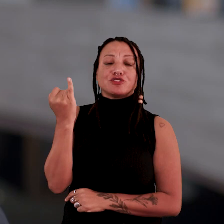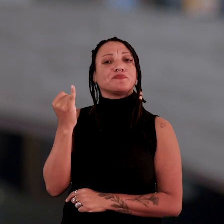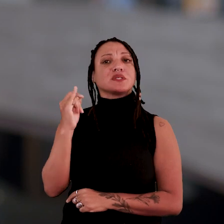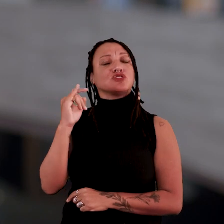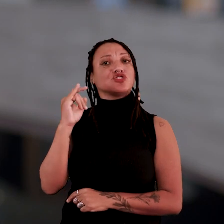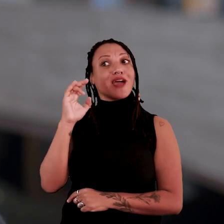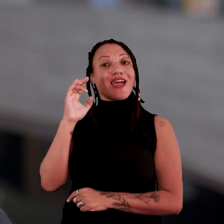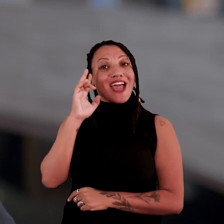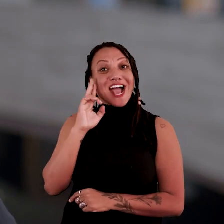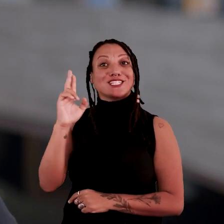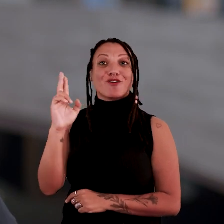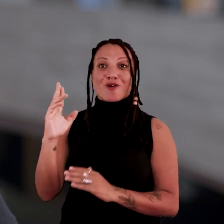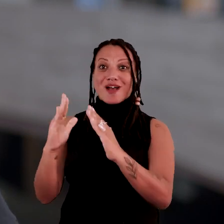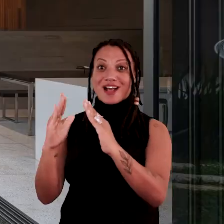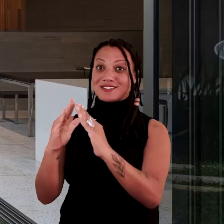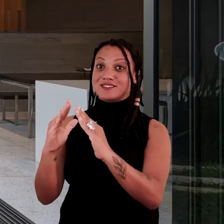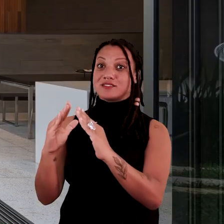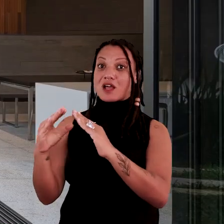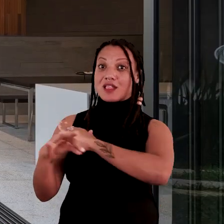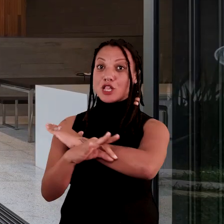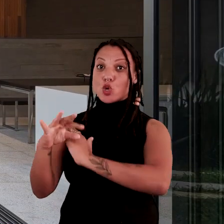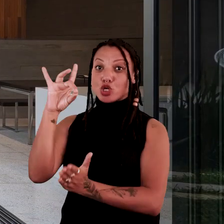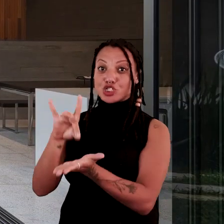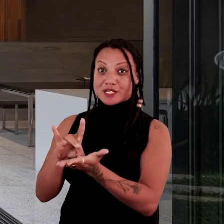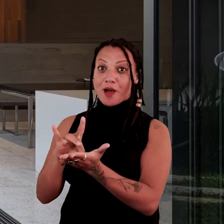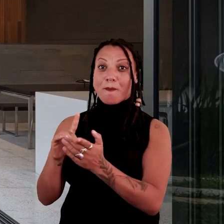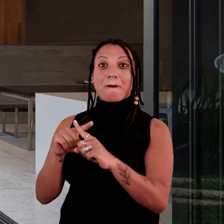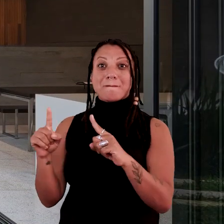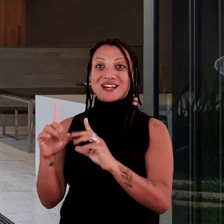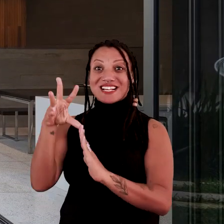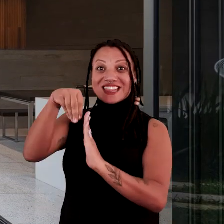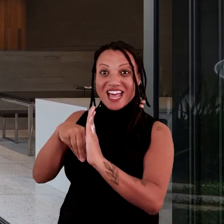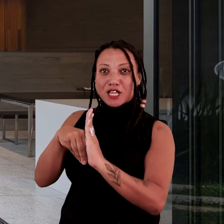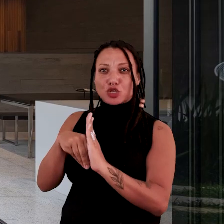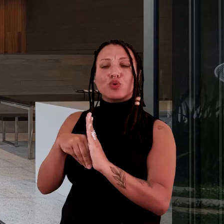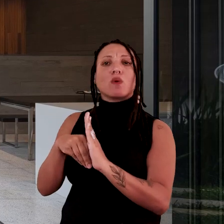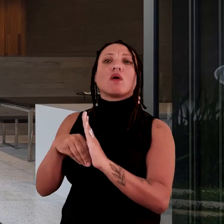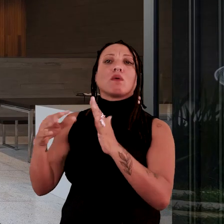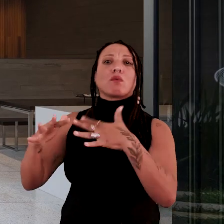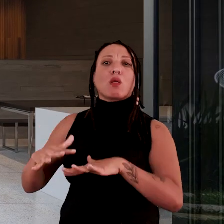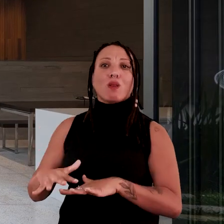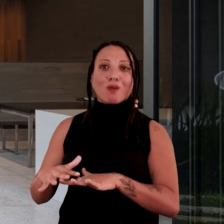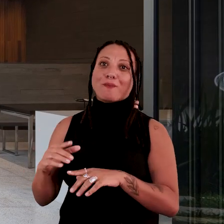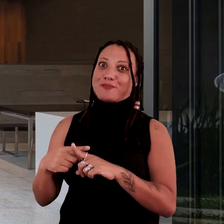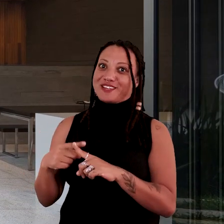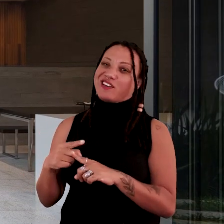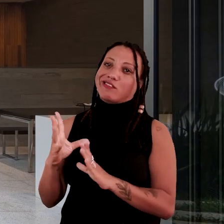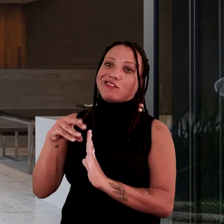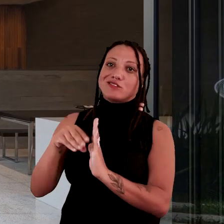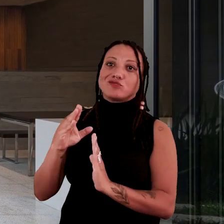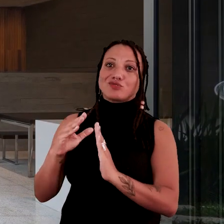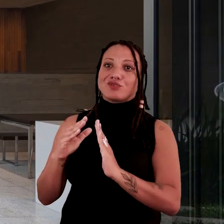construídos ao longo de quase 100 anos dessa edificação, colocando um pavilhão ao fundo para atender essas novas demandas, onde esse